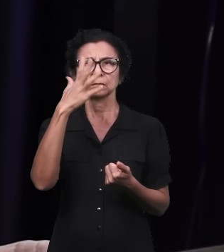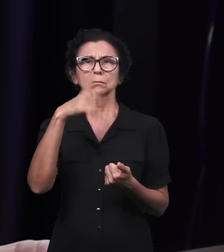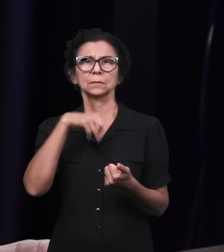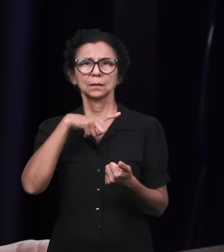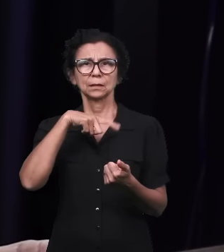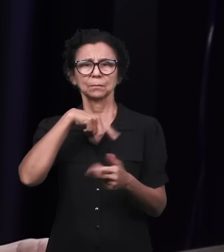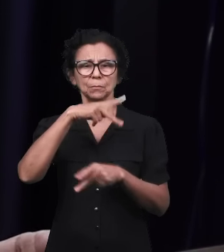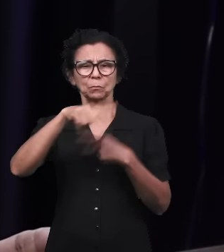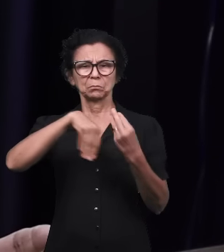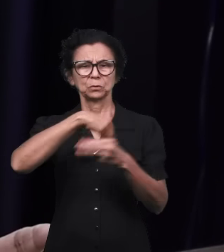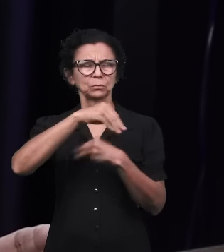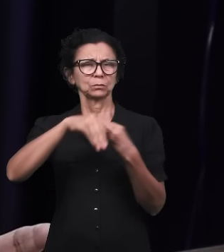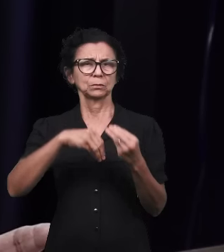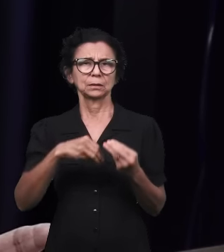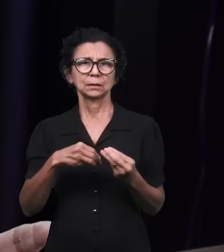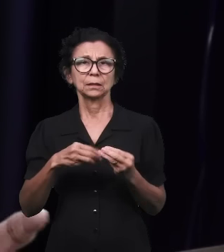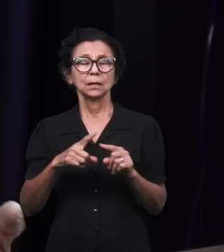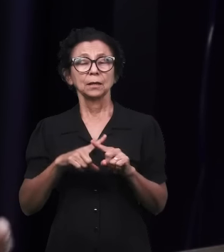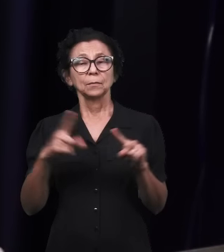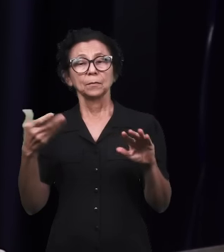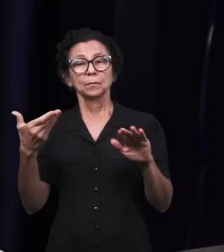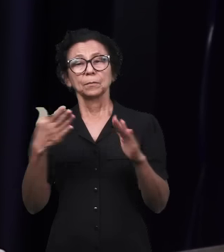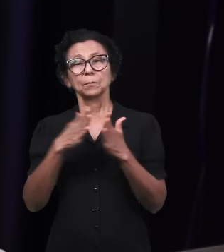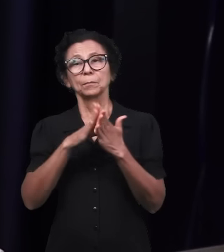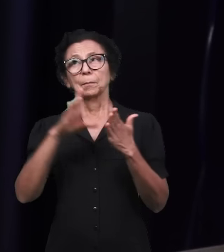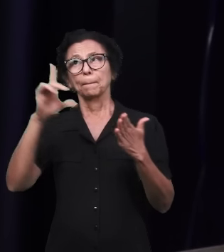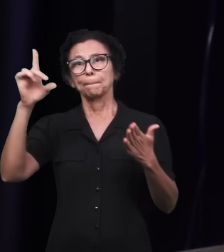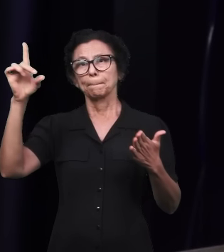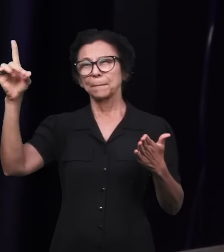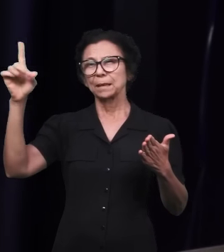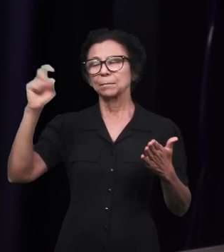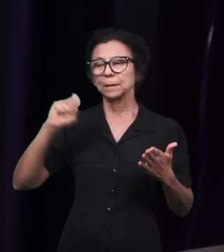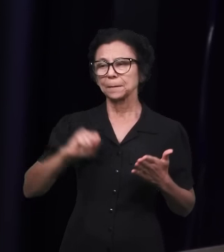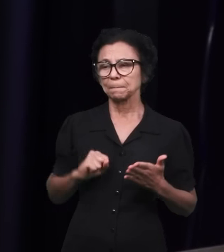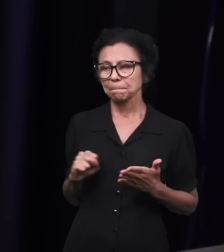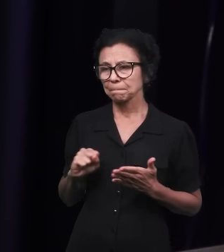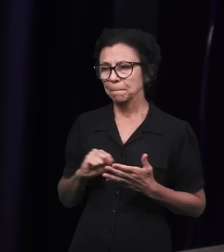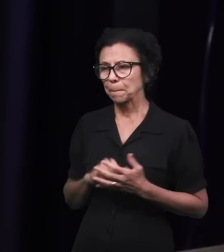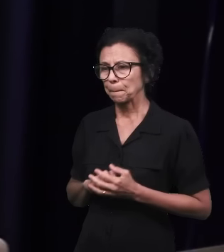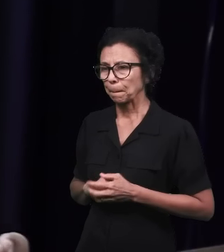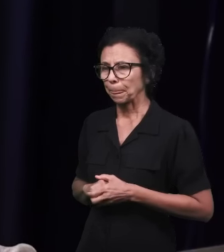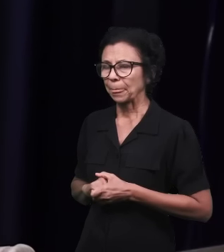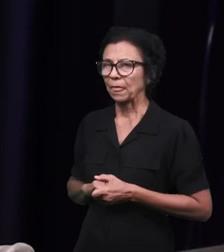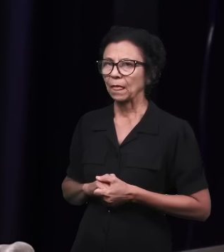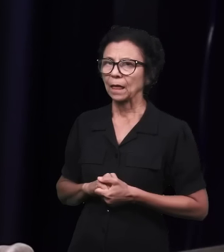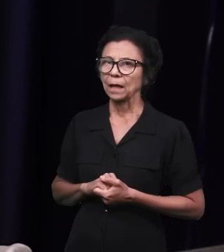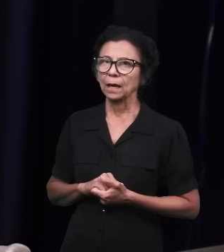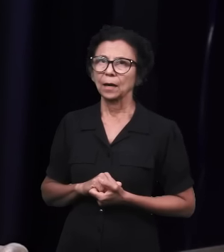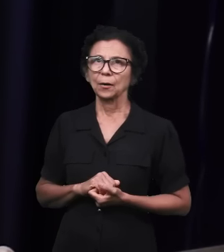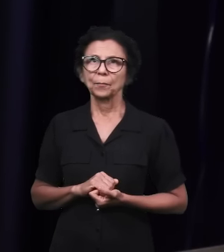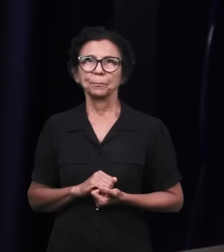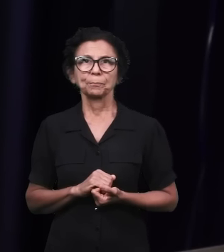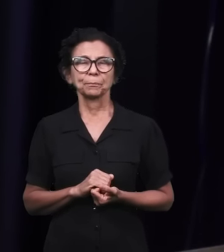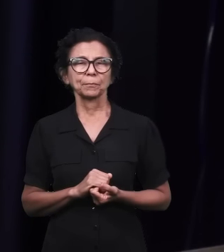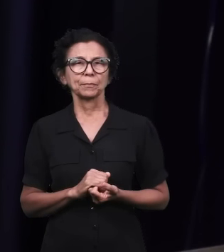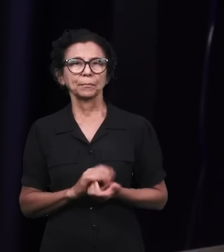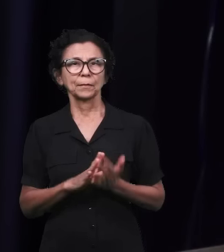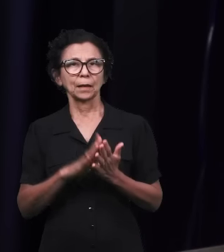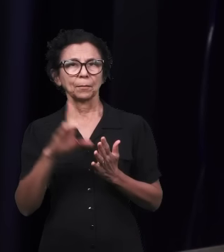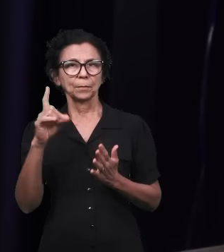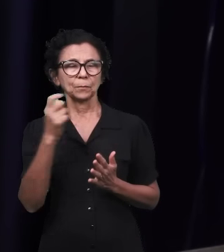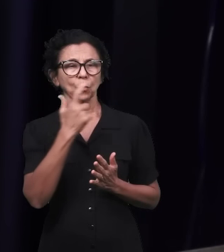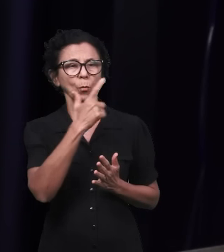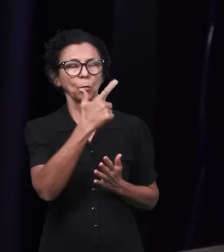palavra de Deus, você falar da mistura da palavra de Deus com outros elementos, há um problema,